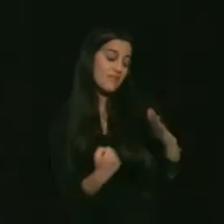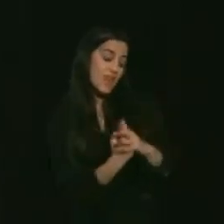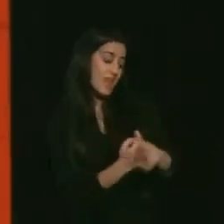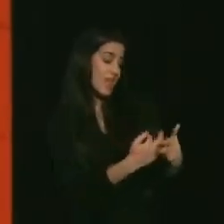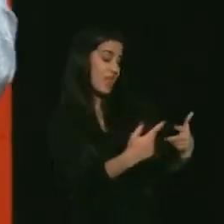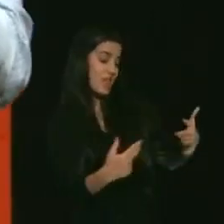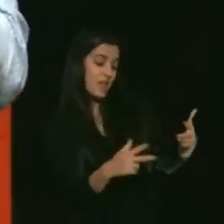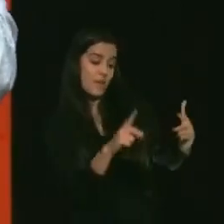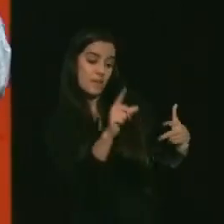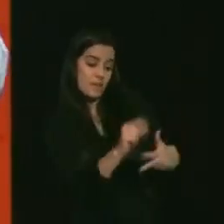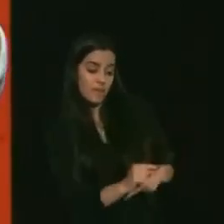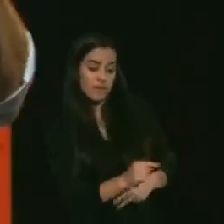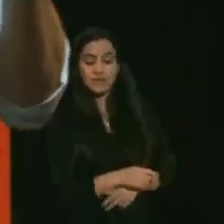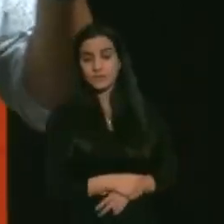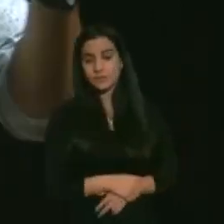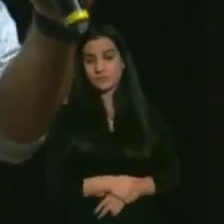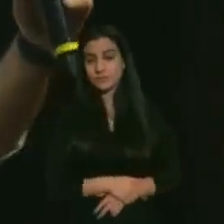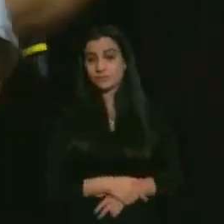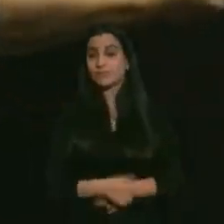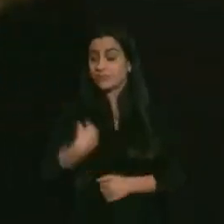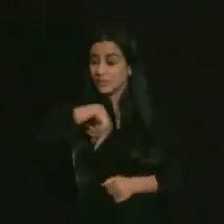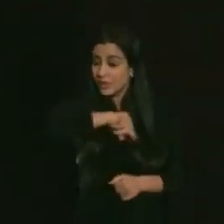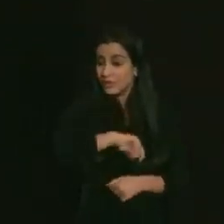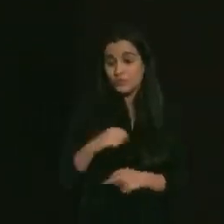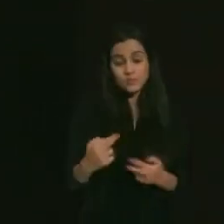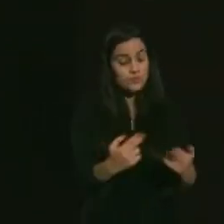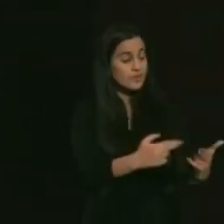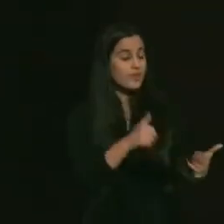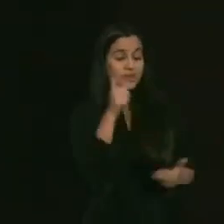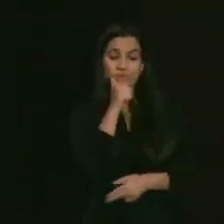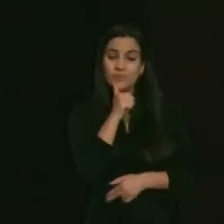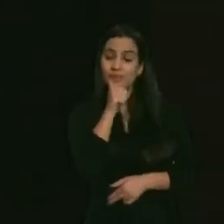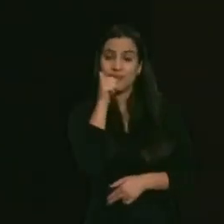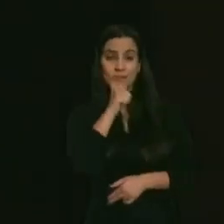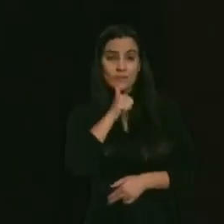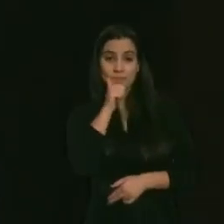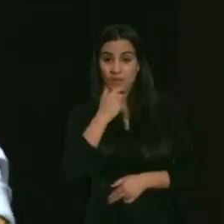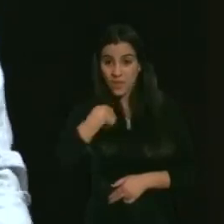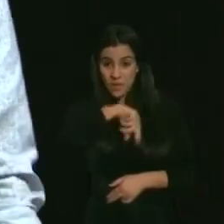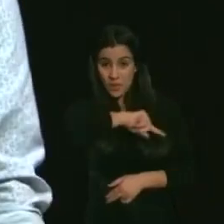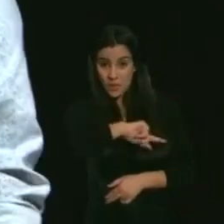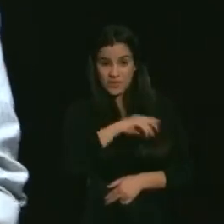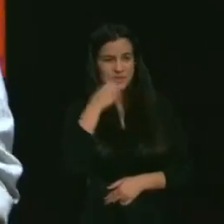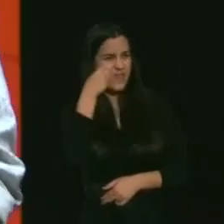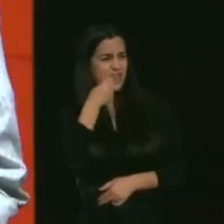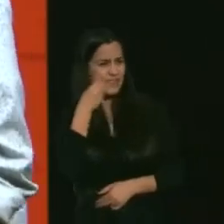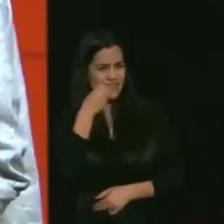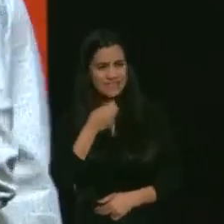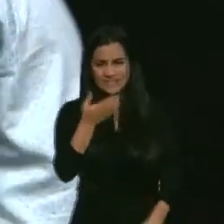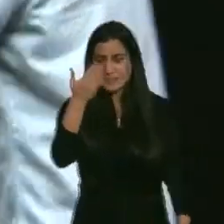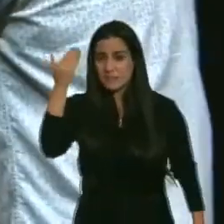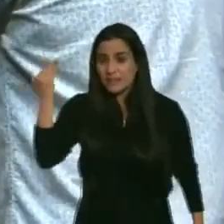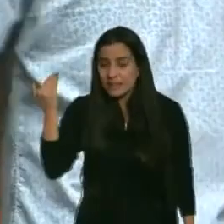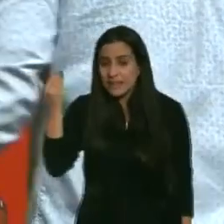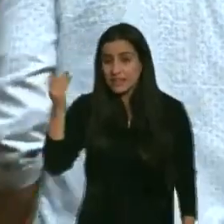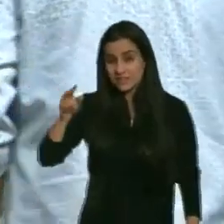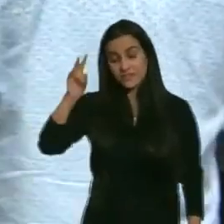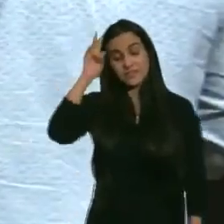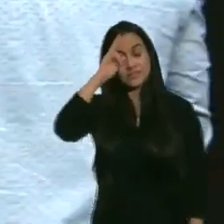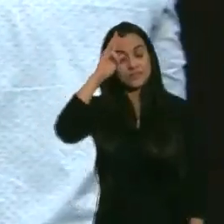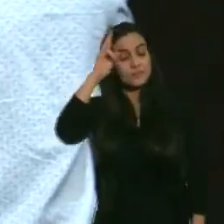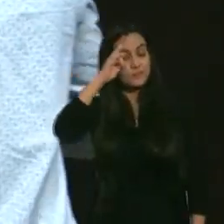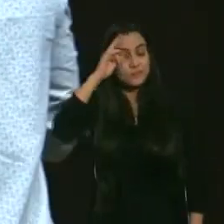implorava pelas migalhas, nós nos contentamos com as migalhas. Vivemos de experiências do passado, de